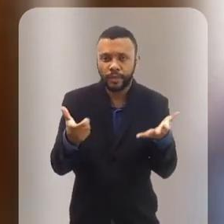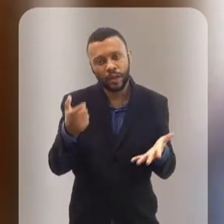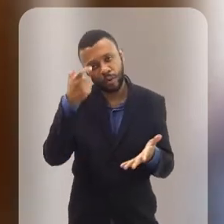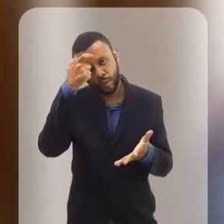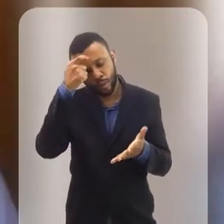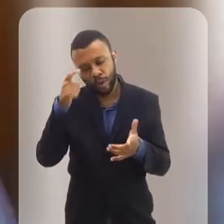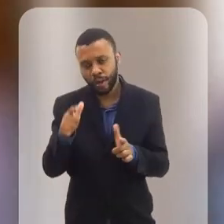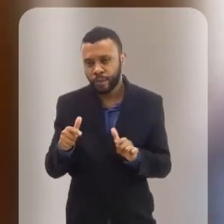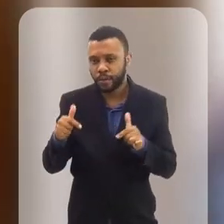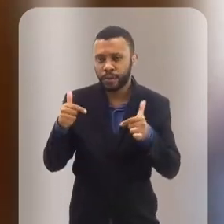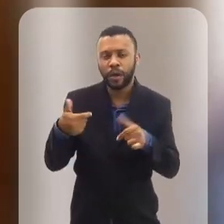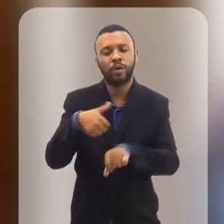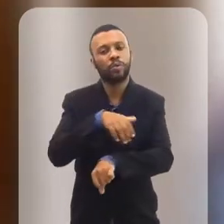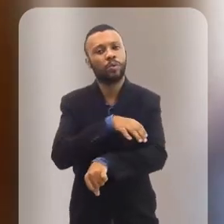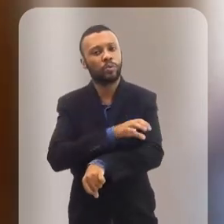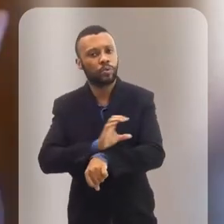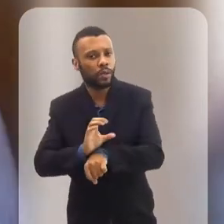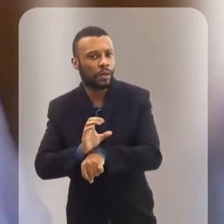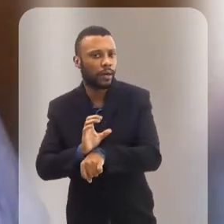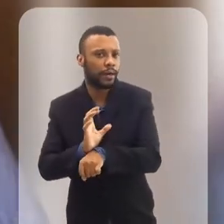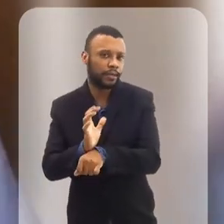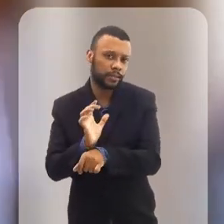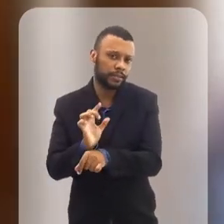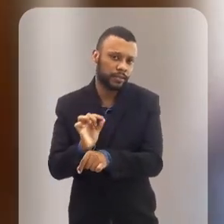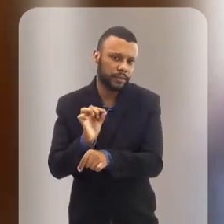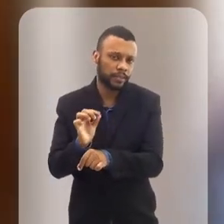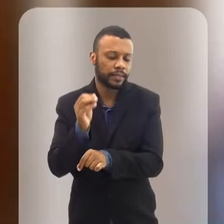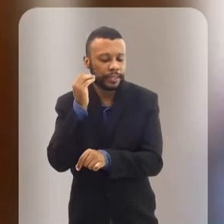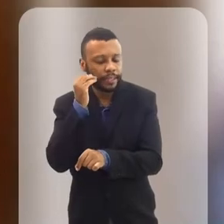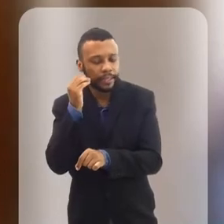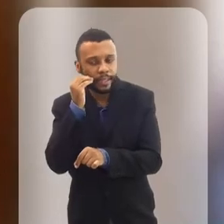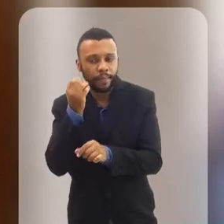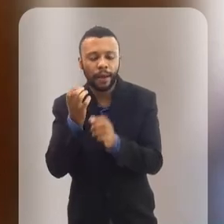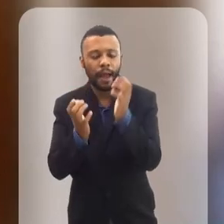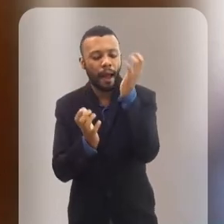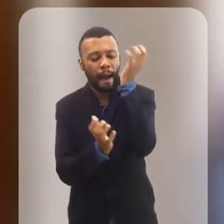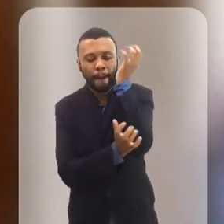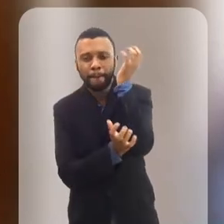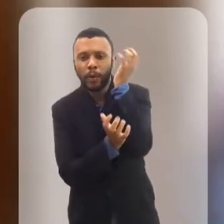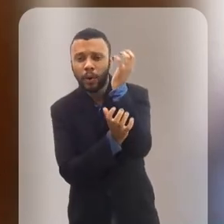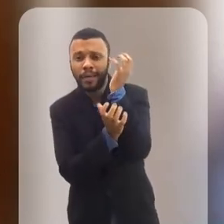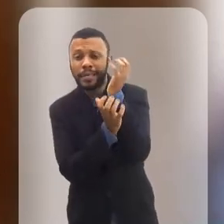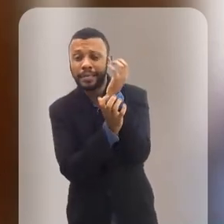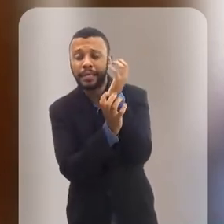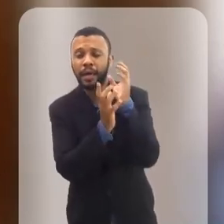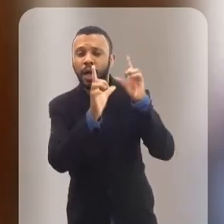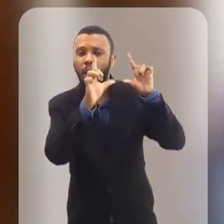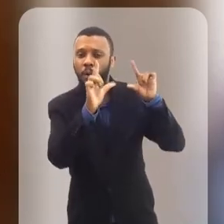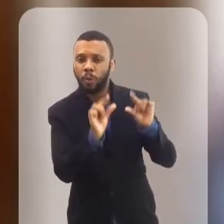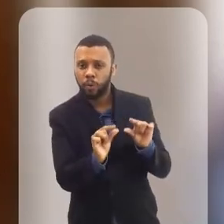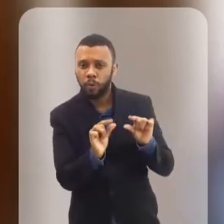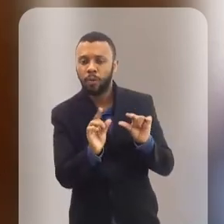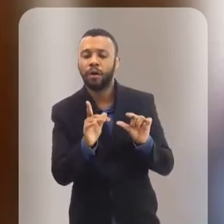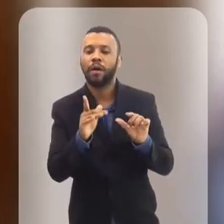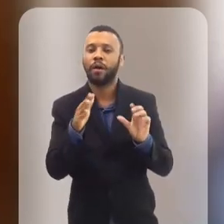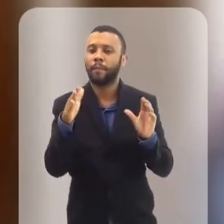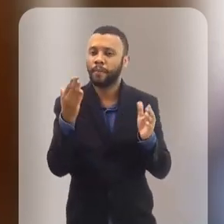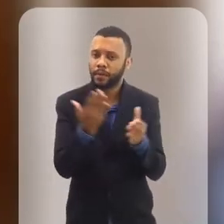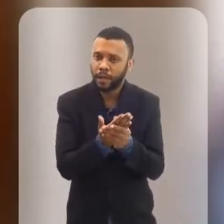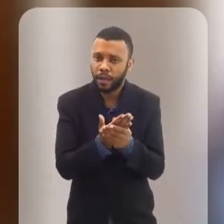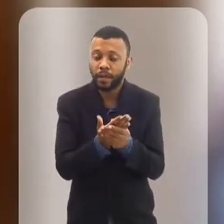de conscientização, atrações culturais e essa questão de tentar desburocratizar algum